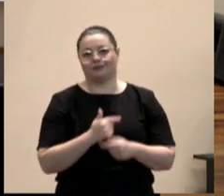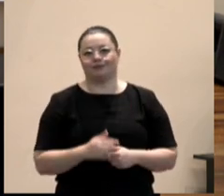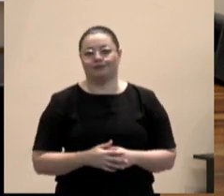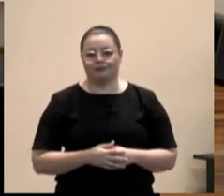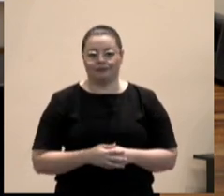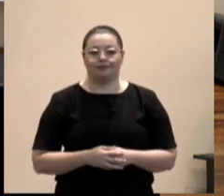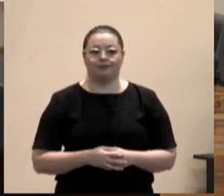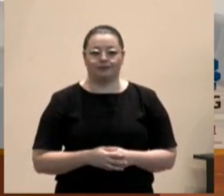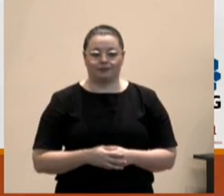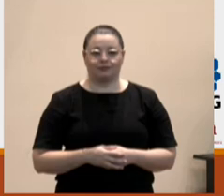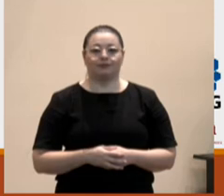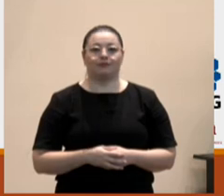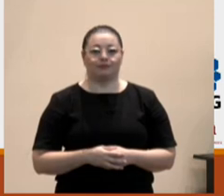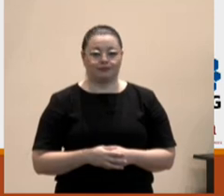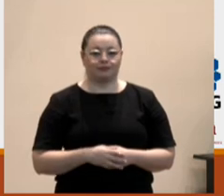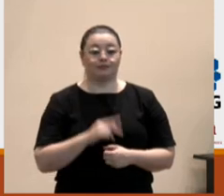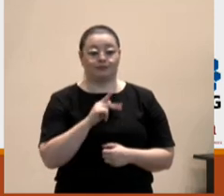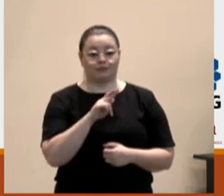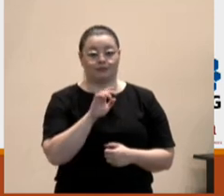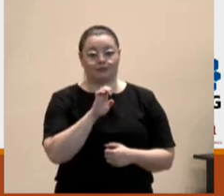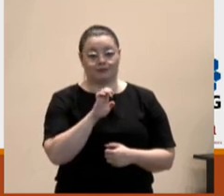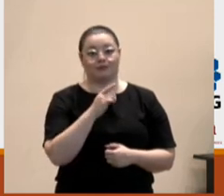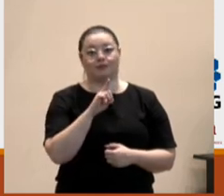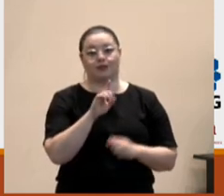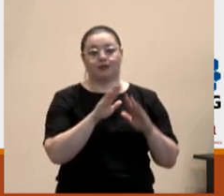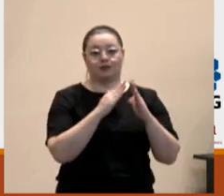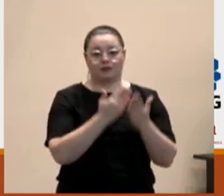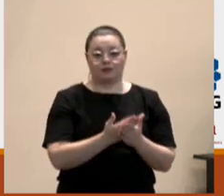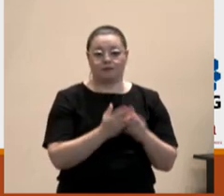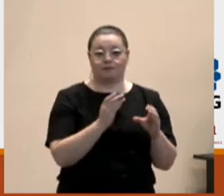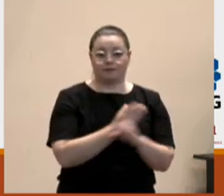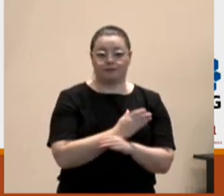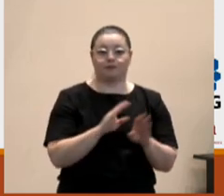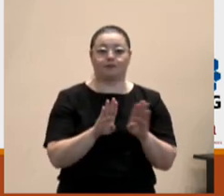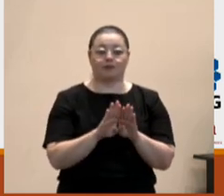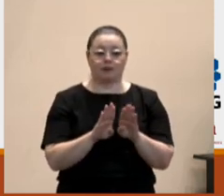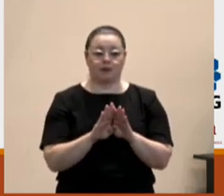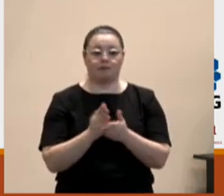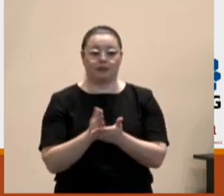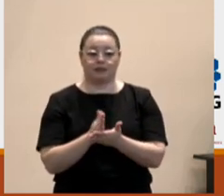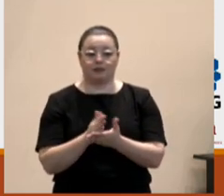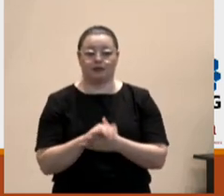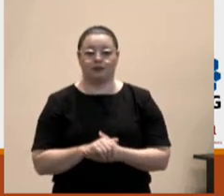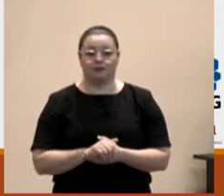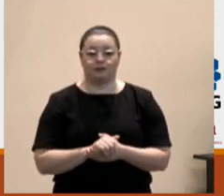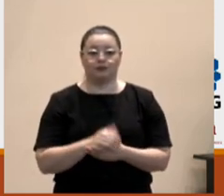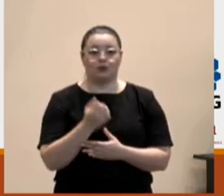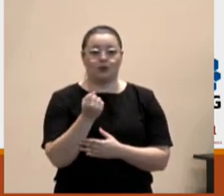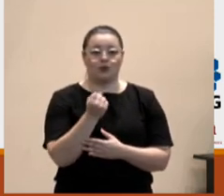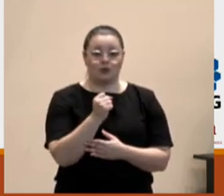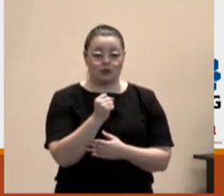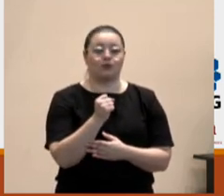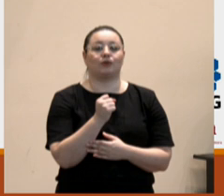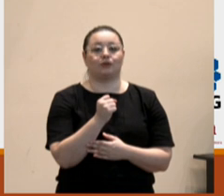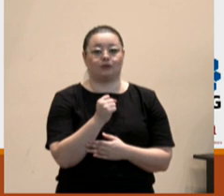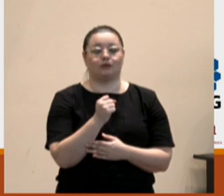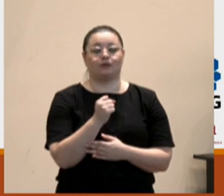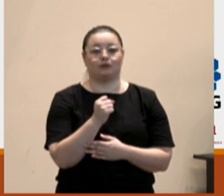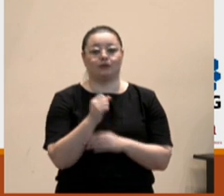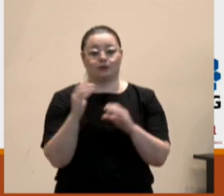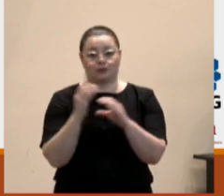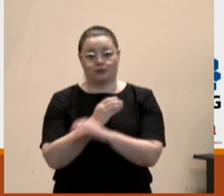Pré-escola integral, parcial integral. Ensino fundamental, 11 iniciais, parcial. 8, integral, 12.